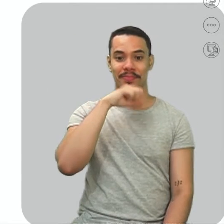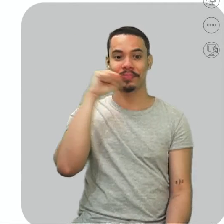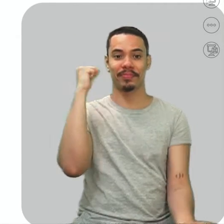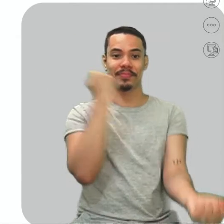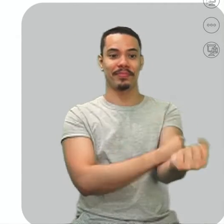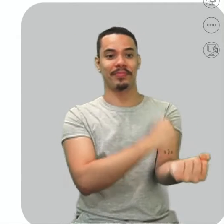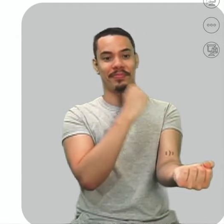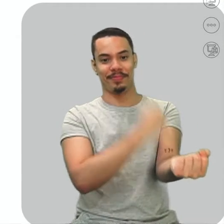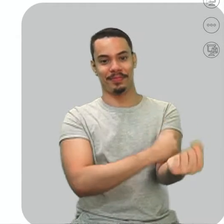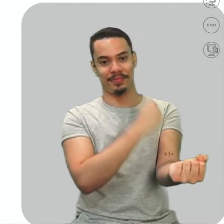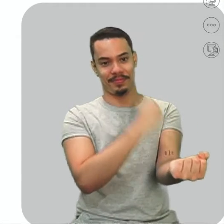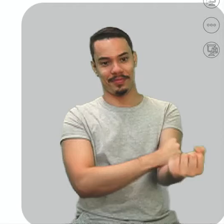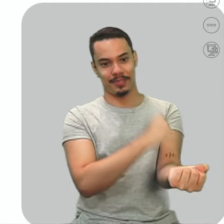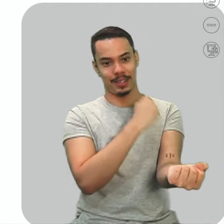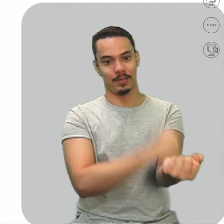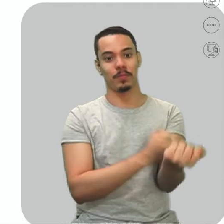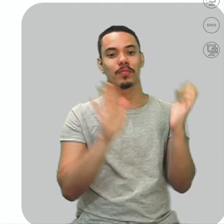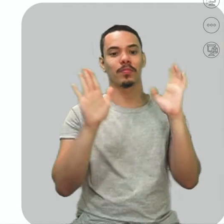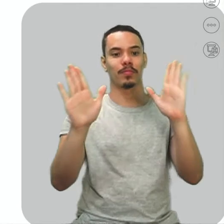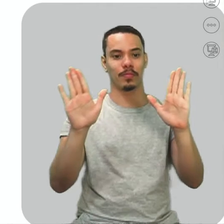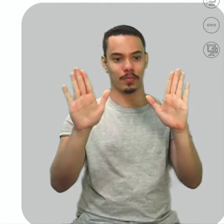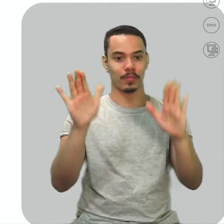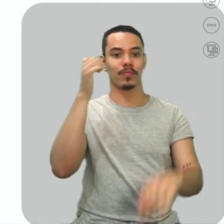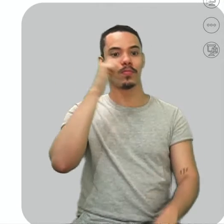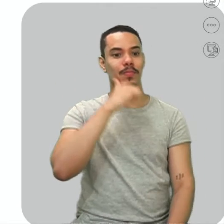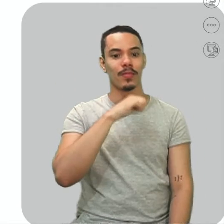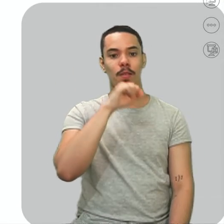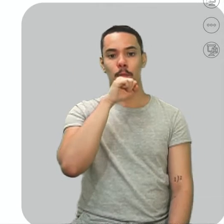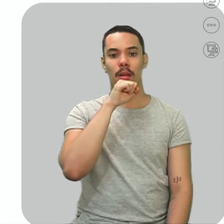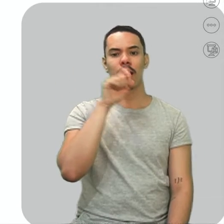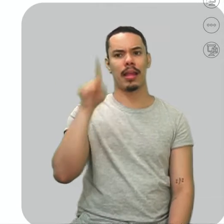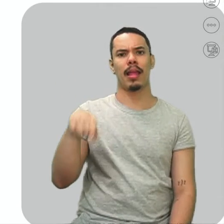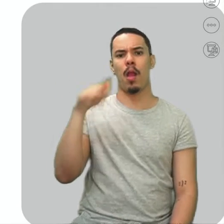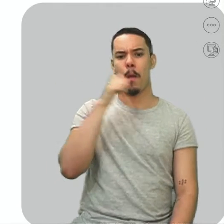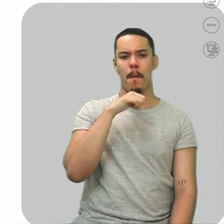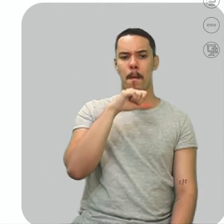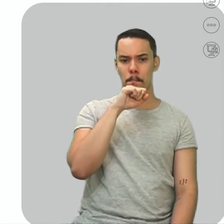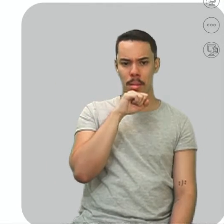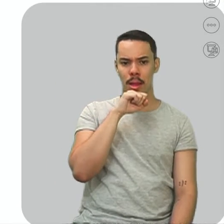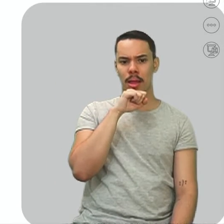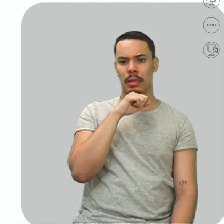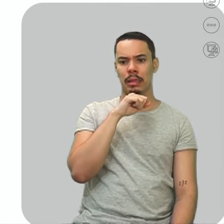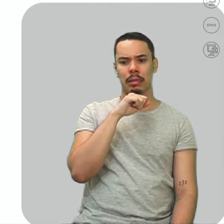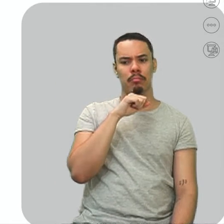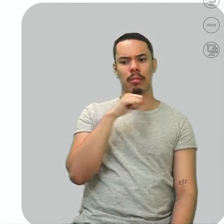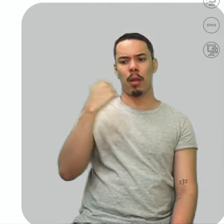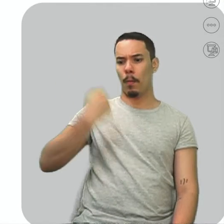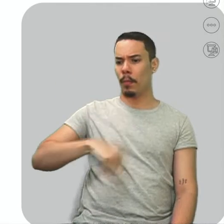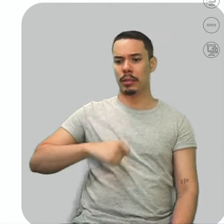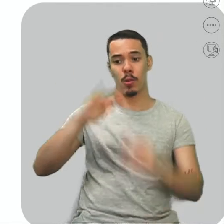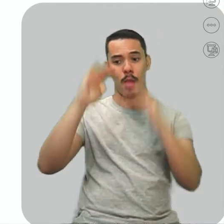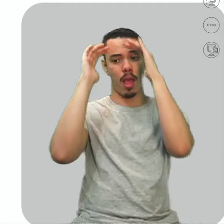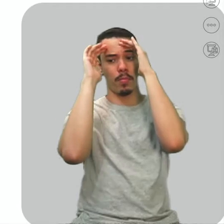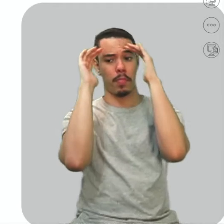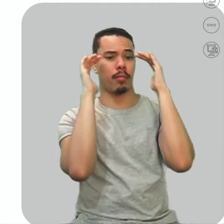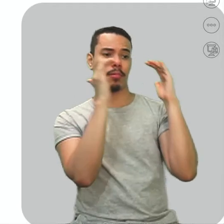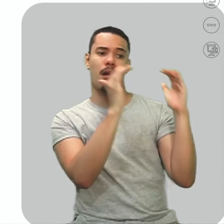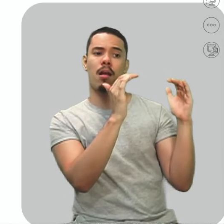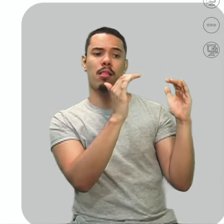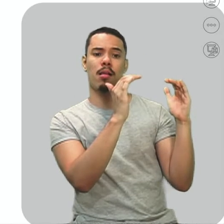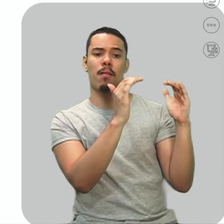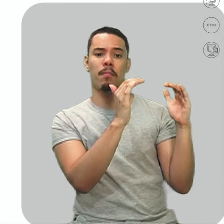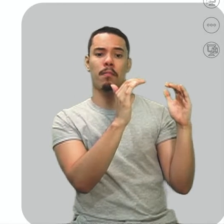a mãe de todos os vídeos mas uma mãe é uma mãe e é preciso